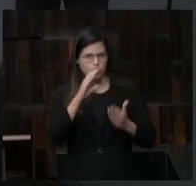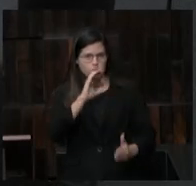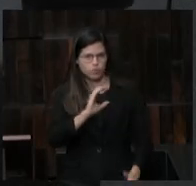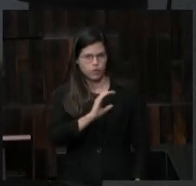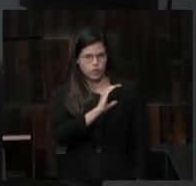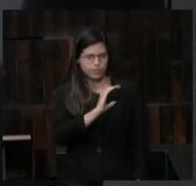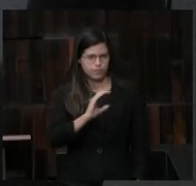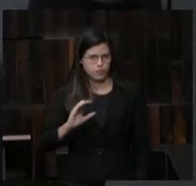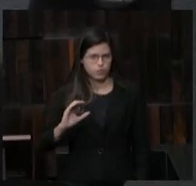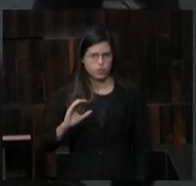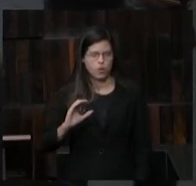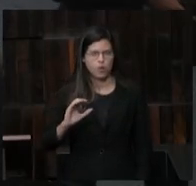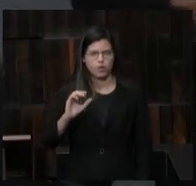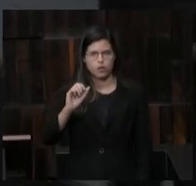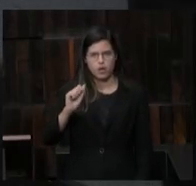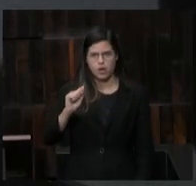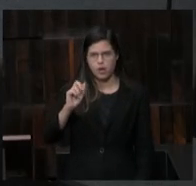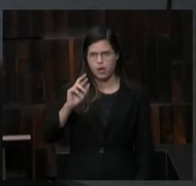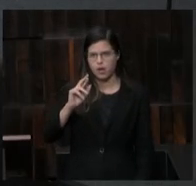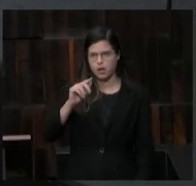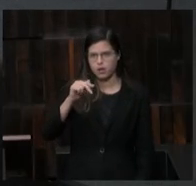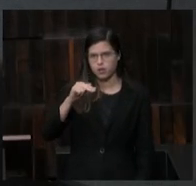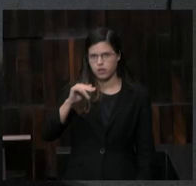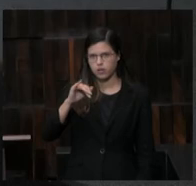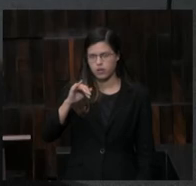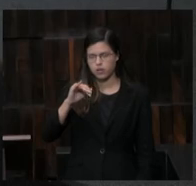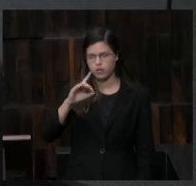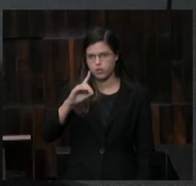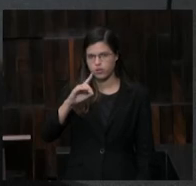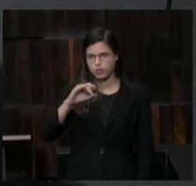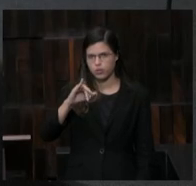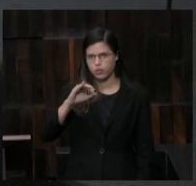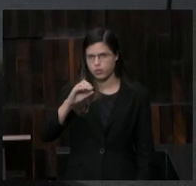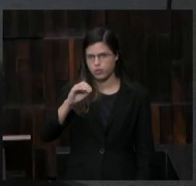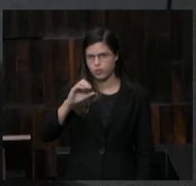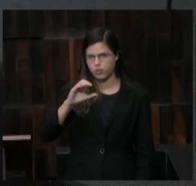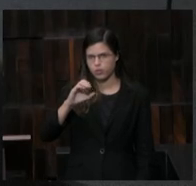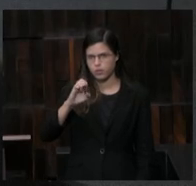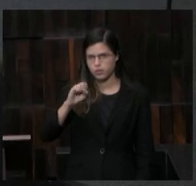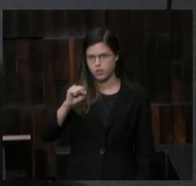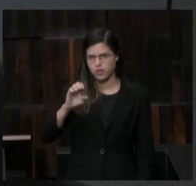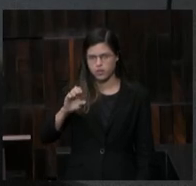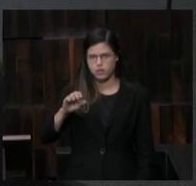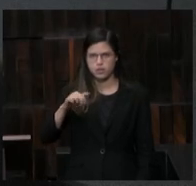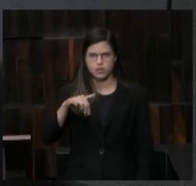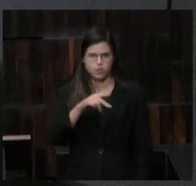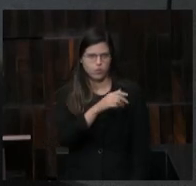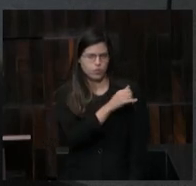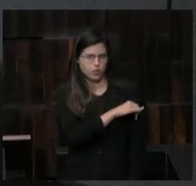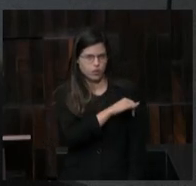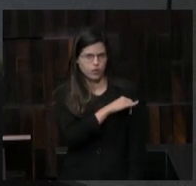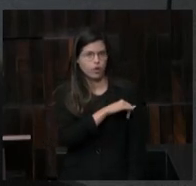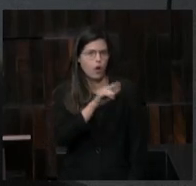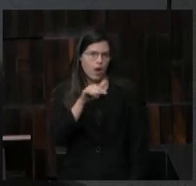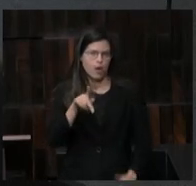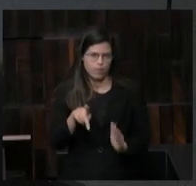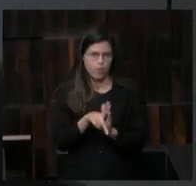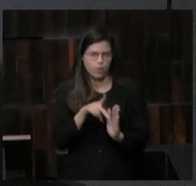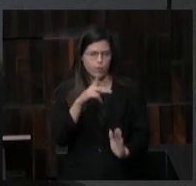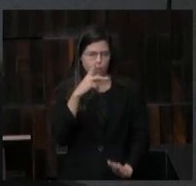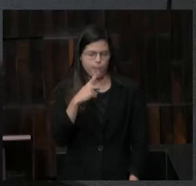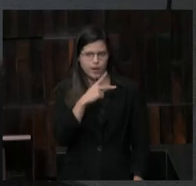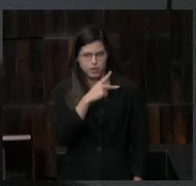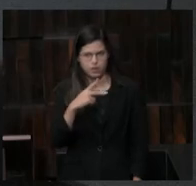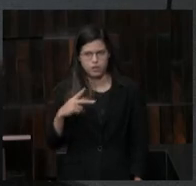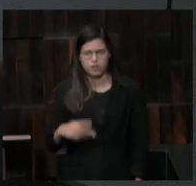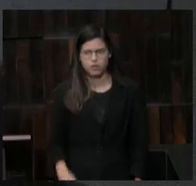da Arquidiocese do Rio. É o padre Alex. Então, vamos convidar aqui